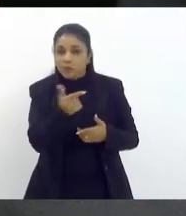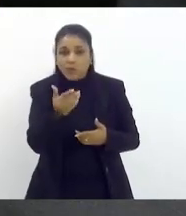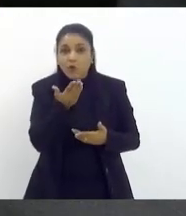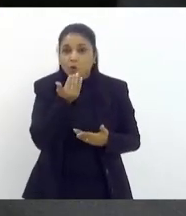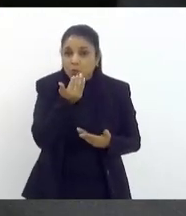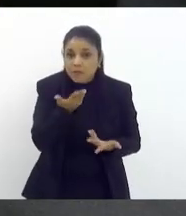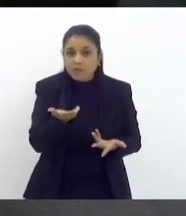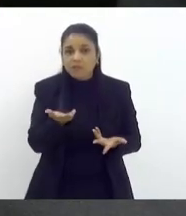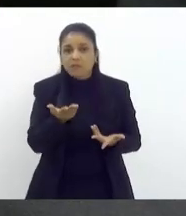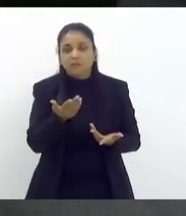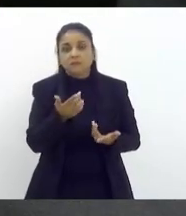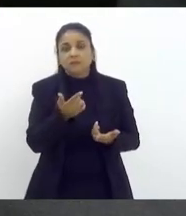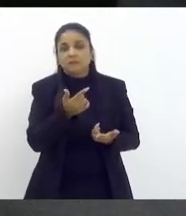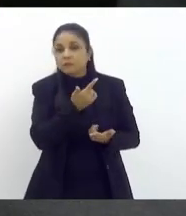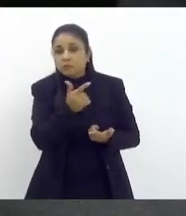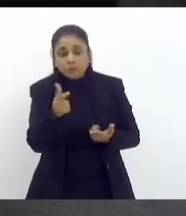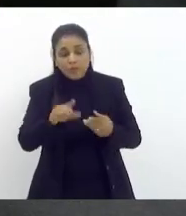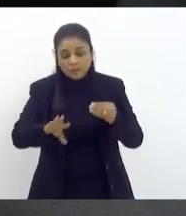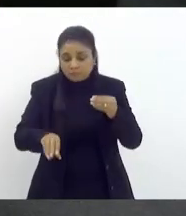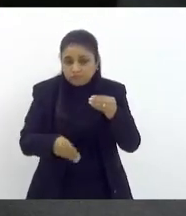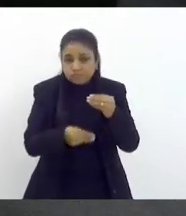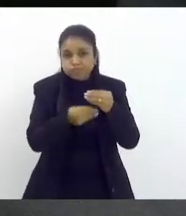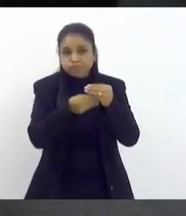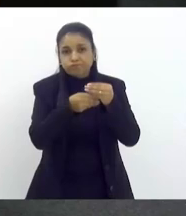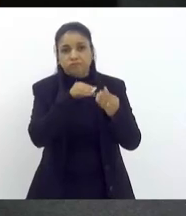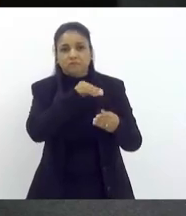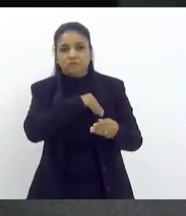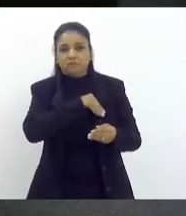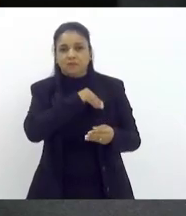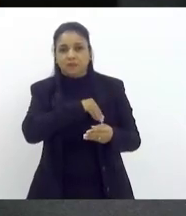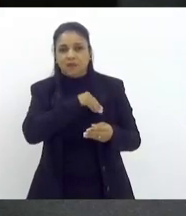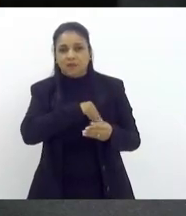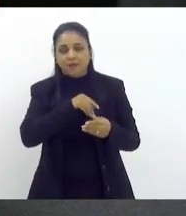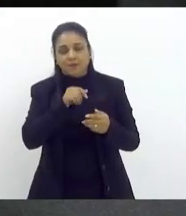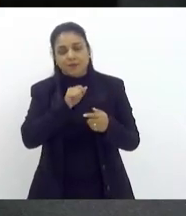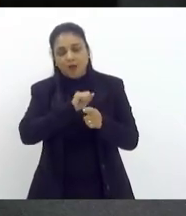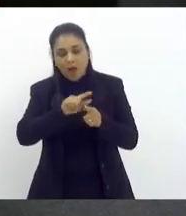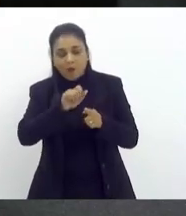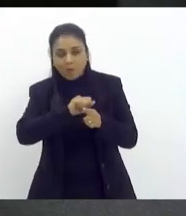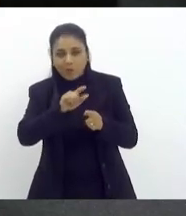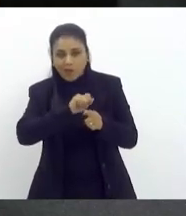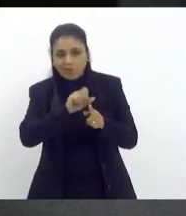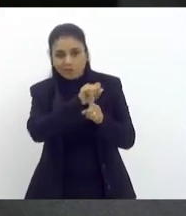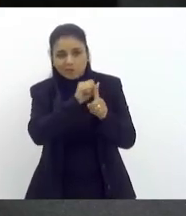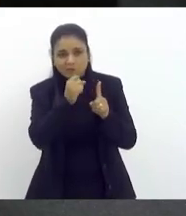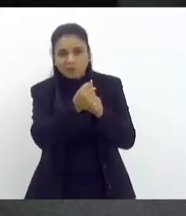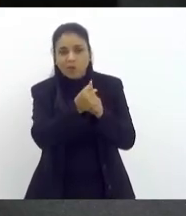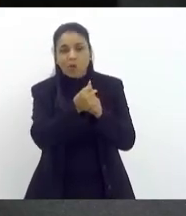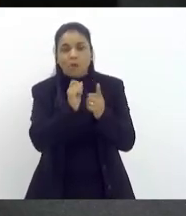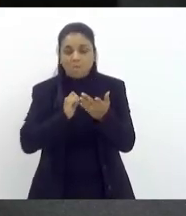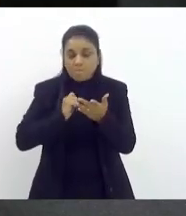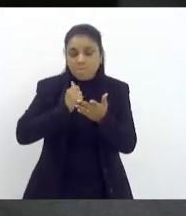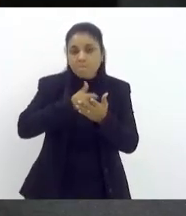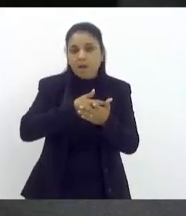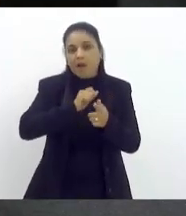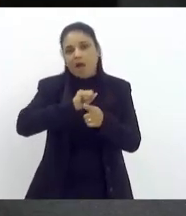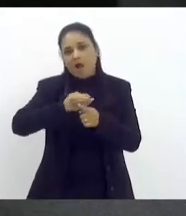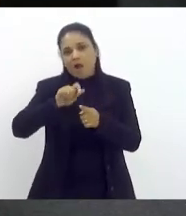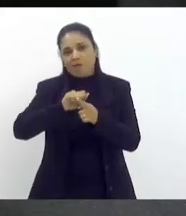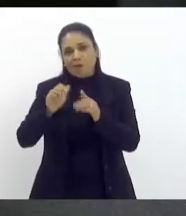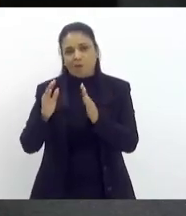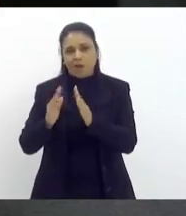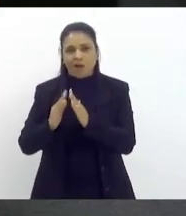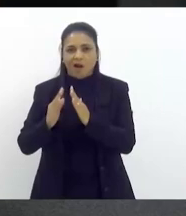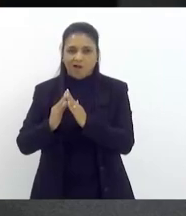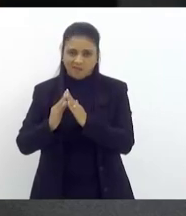e também não tem o reajuste do aluguel social pra poder ter uma casa digna pelo menos quando não sai